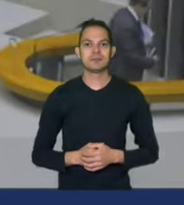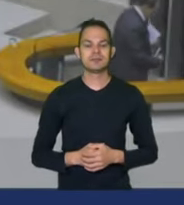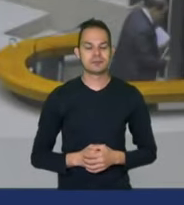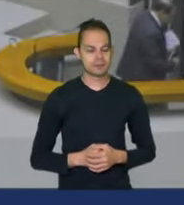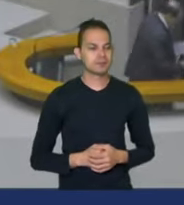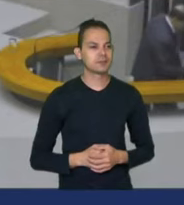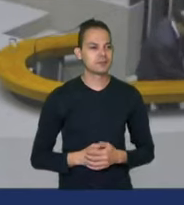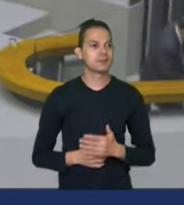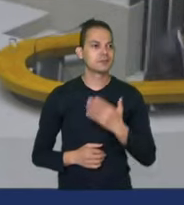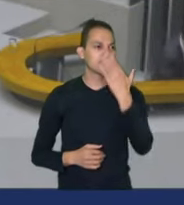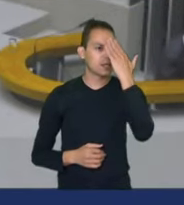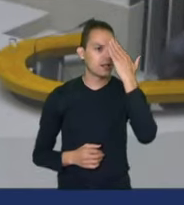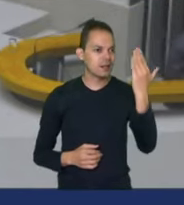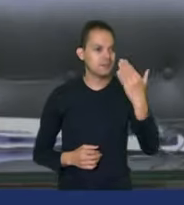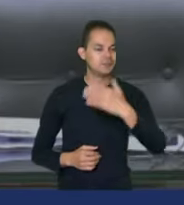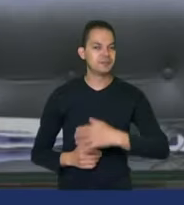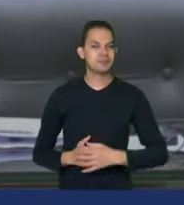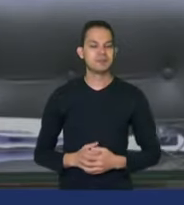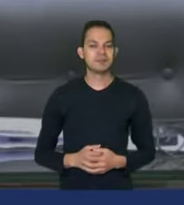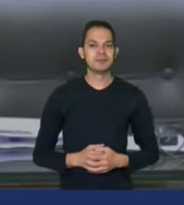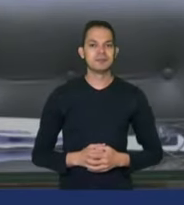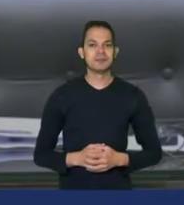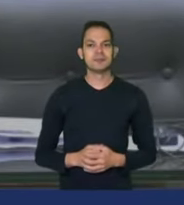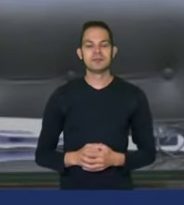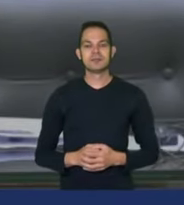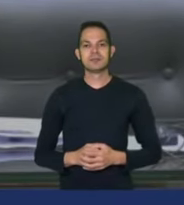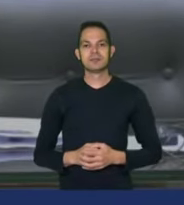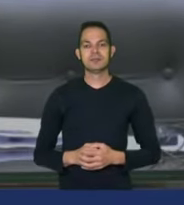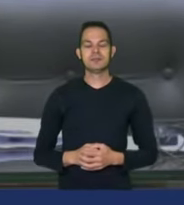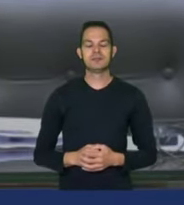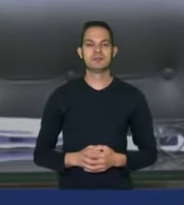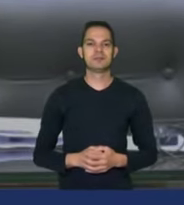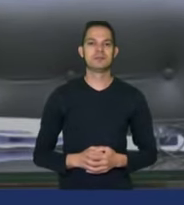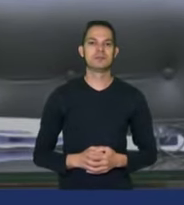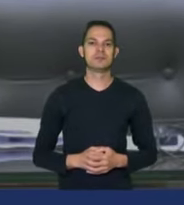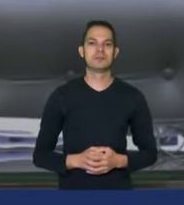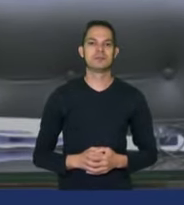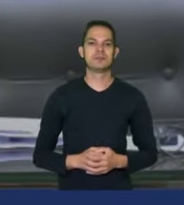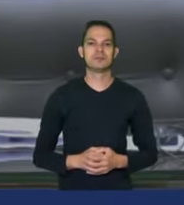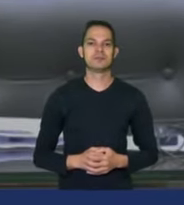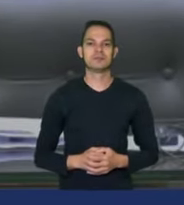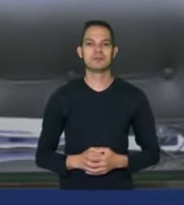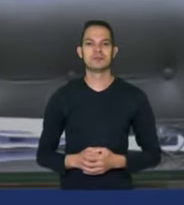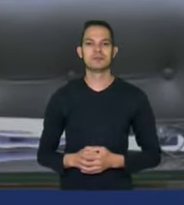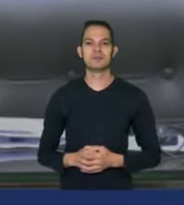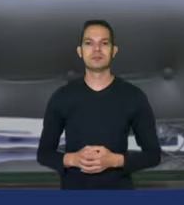Agradeço, deputado Eli, pela sua participação. E...